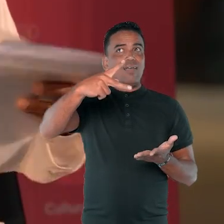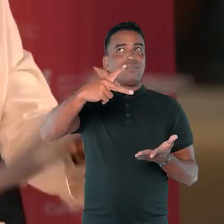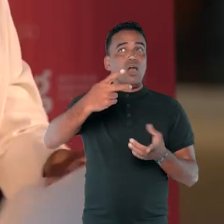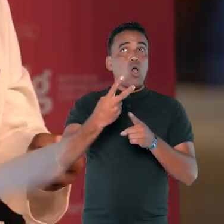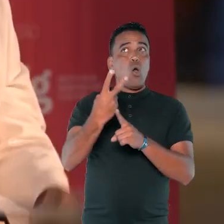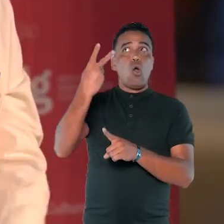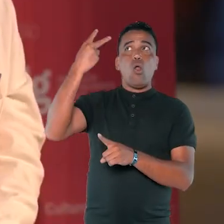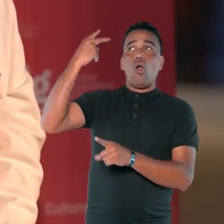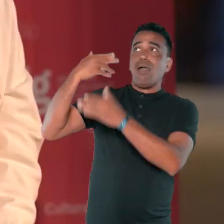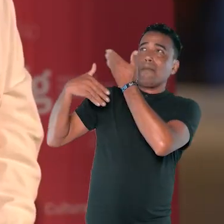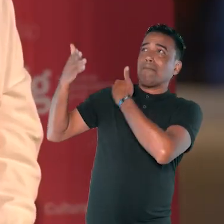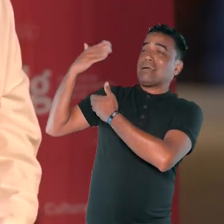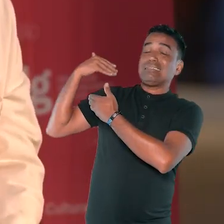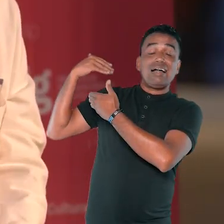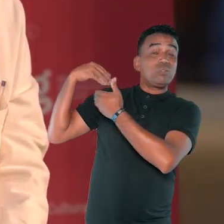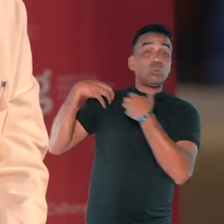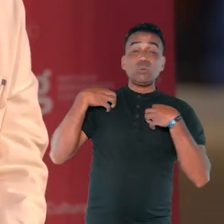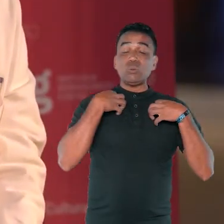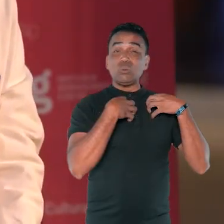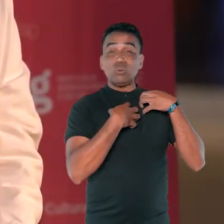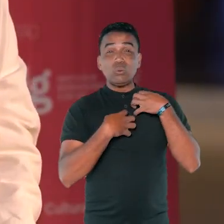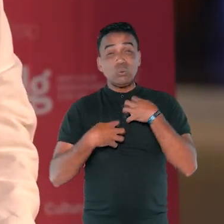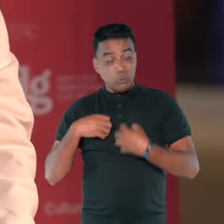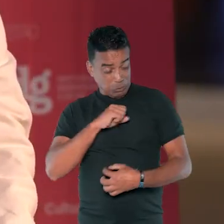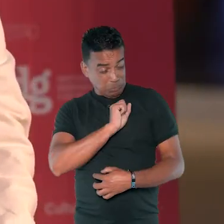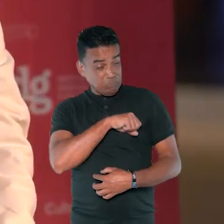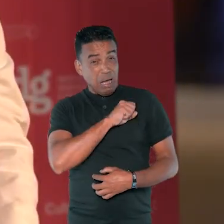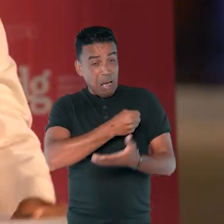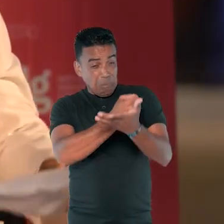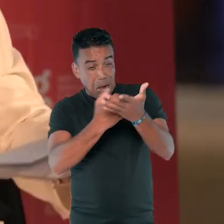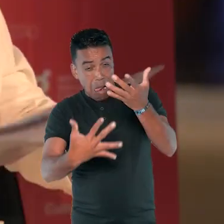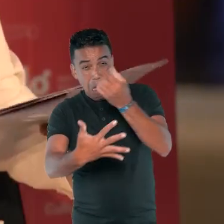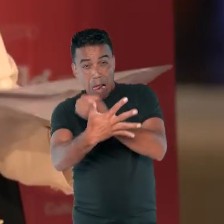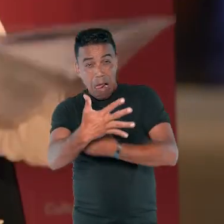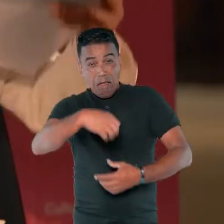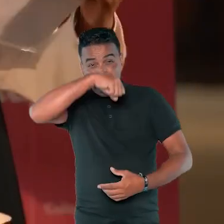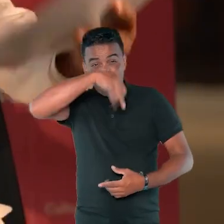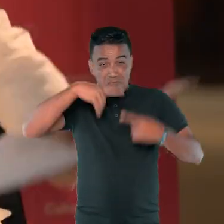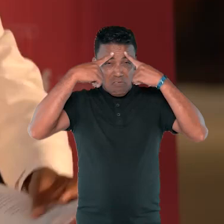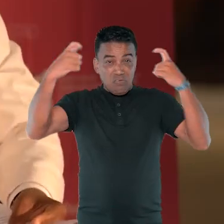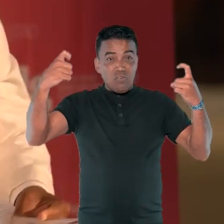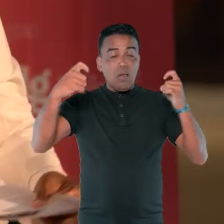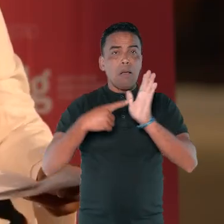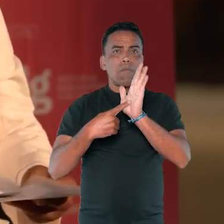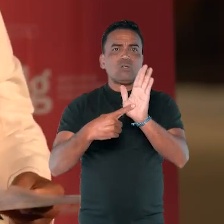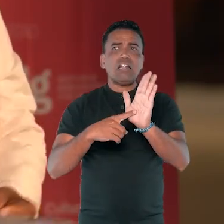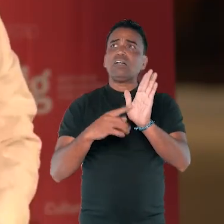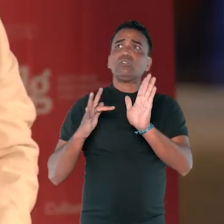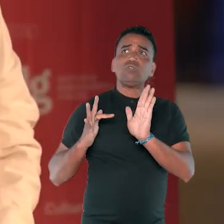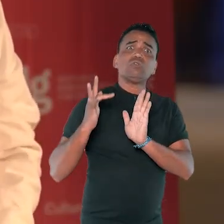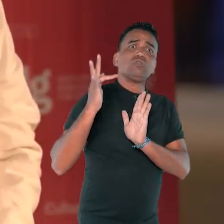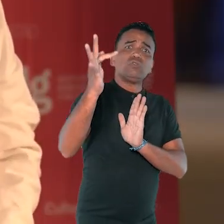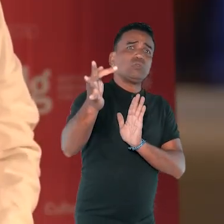passado doloroso, cruel, sangrento, e apontando para algo que